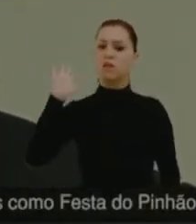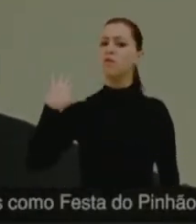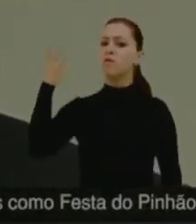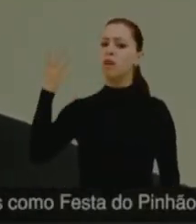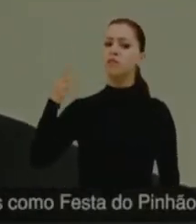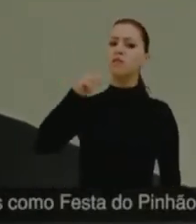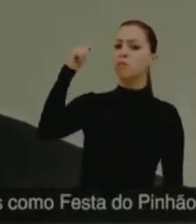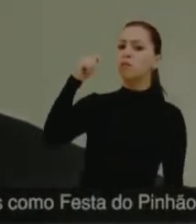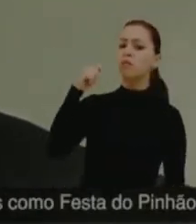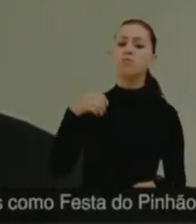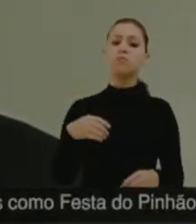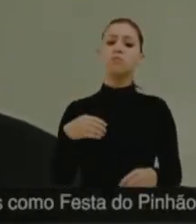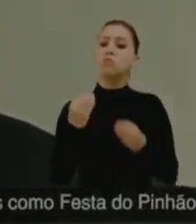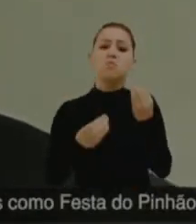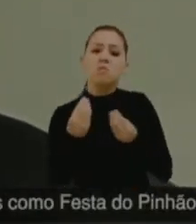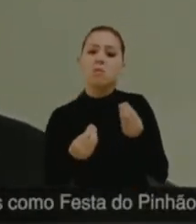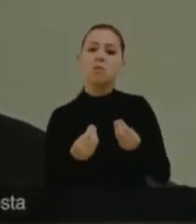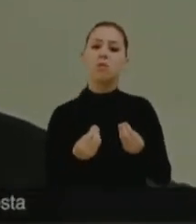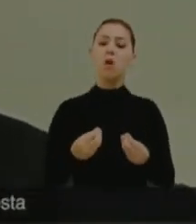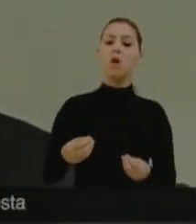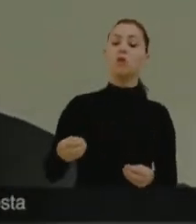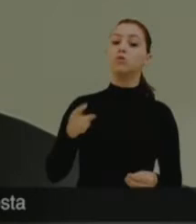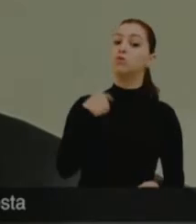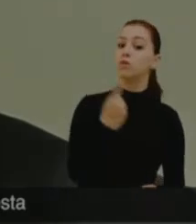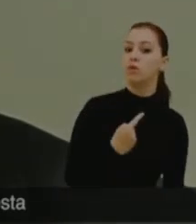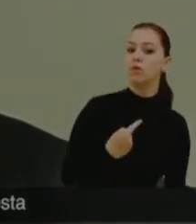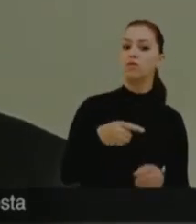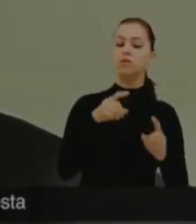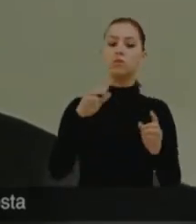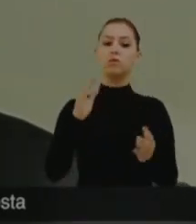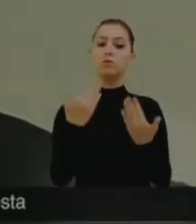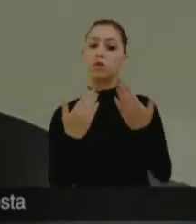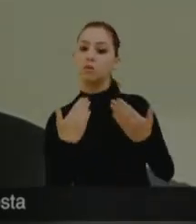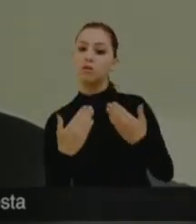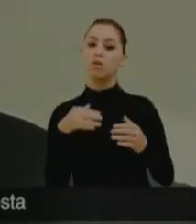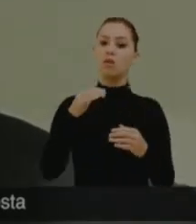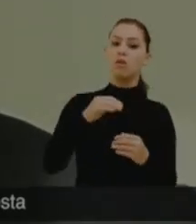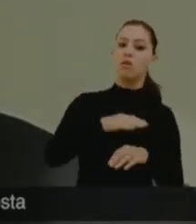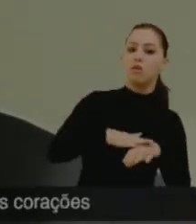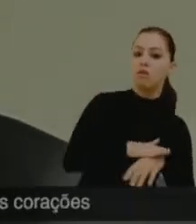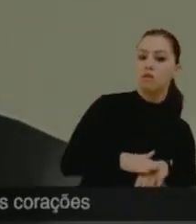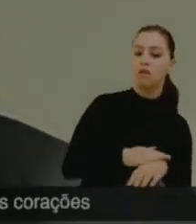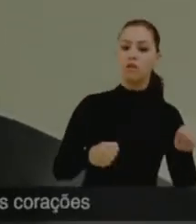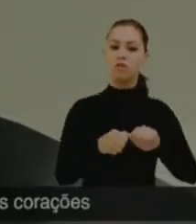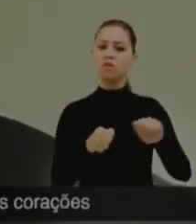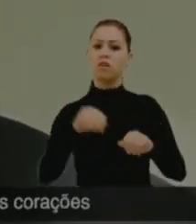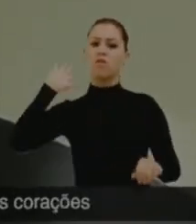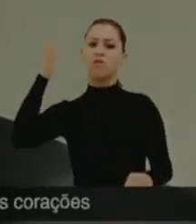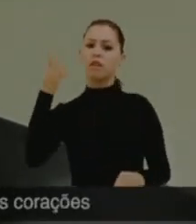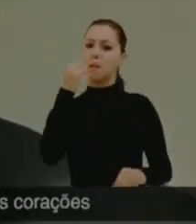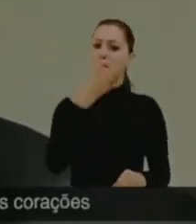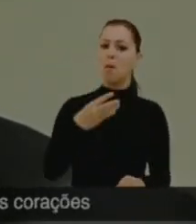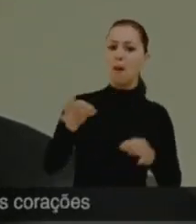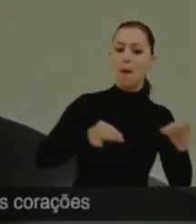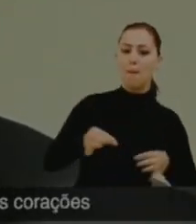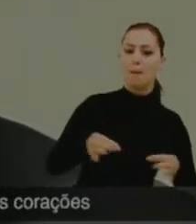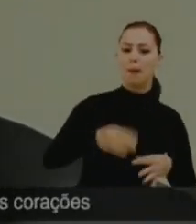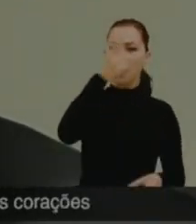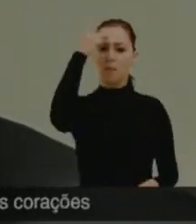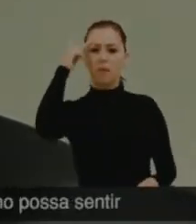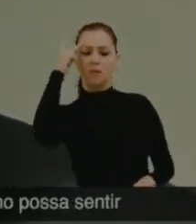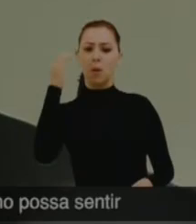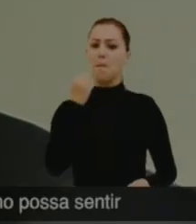compreender o que nós queremos como Festa do Pinhão. Então nós vamos sentar, vamos discutir essa festa, vamos fazer essa festa em várias mãos, em